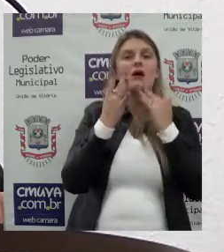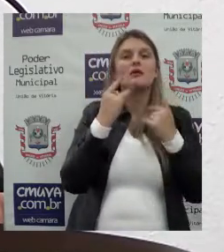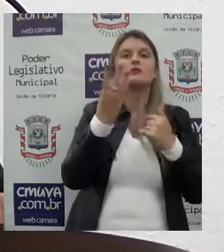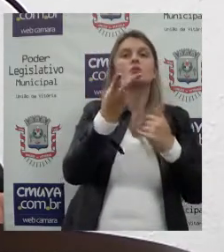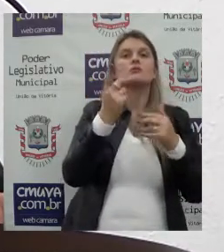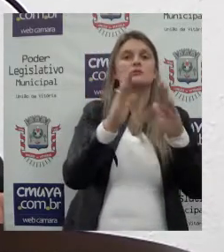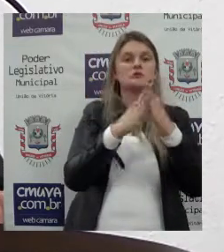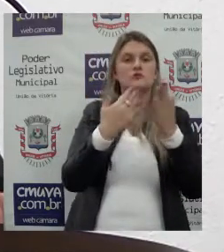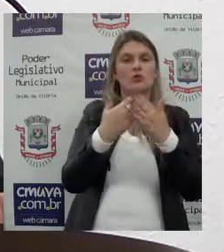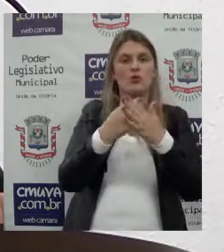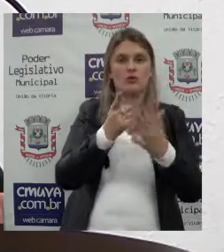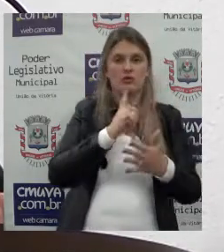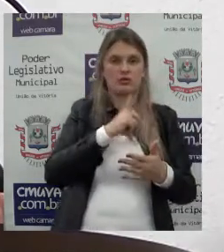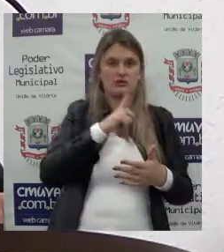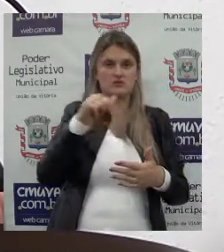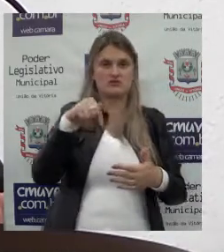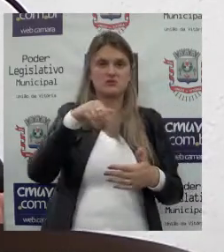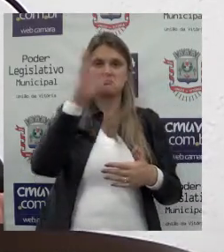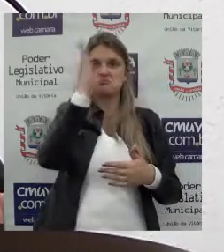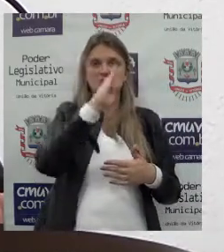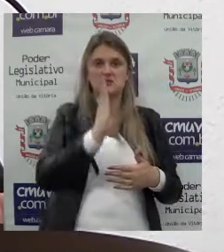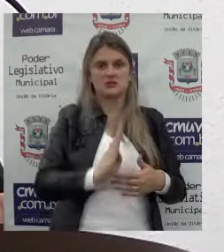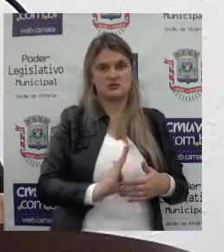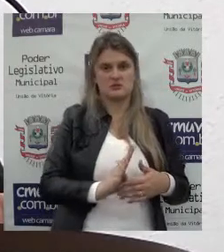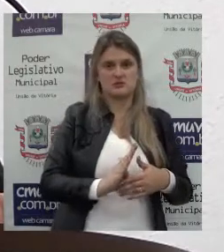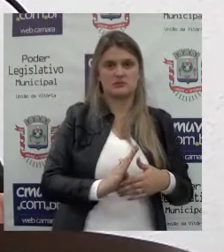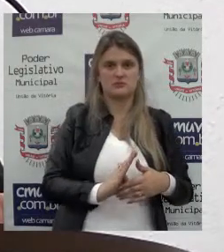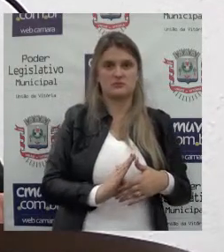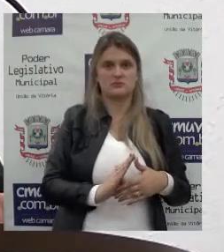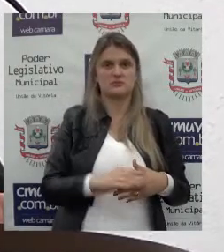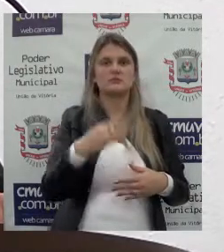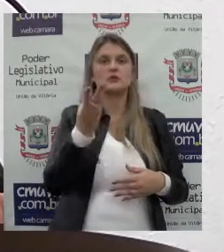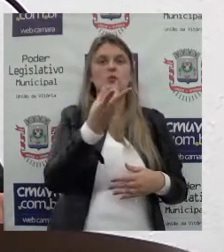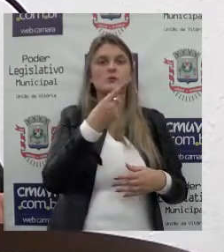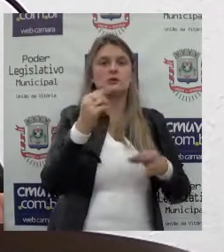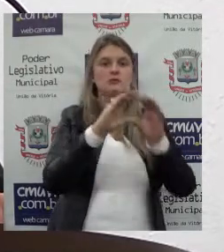Quantos clubes de teatros tem? Quantas escolas de teatro tem no nosso Brasil?